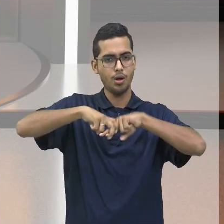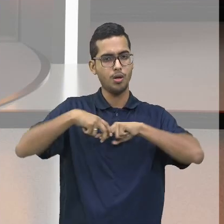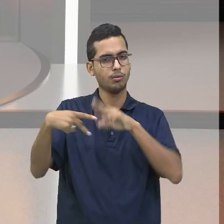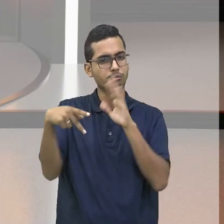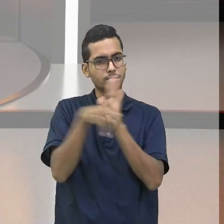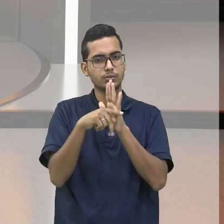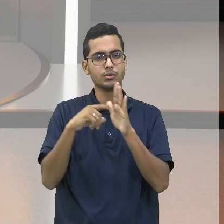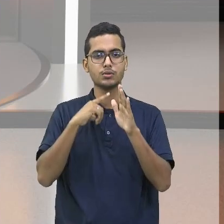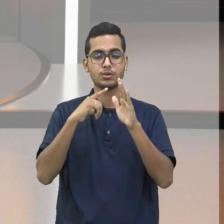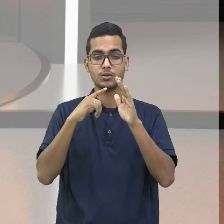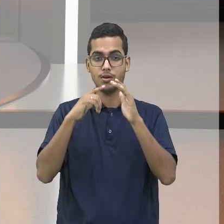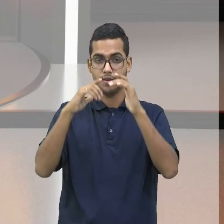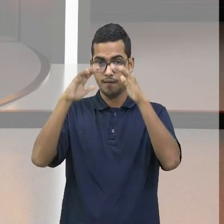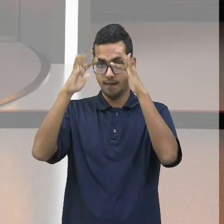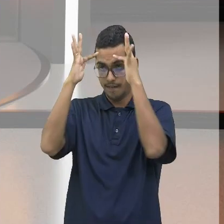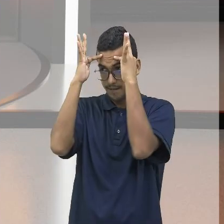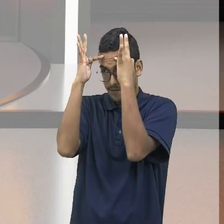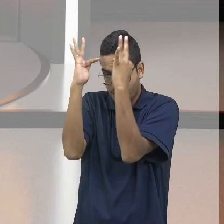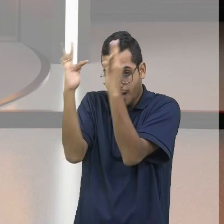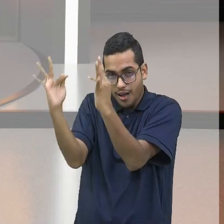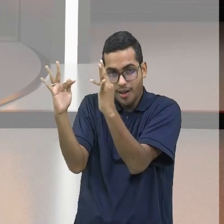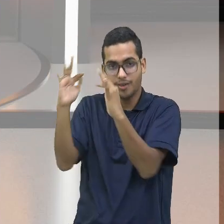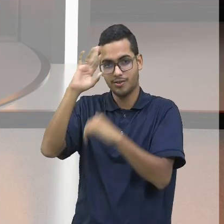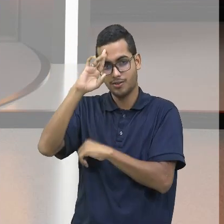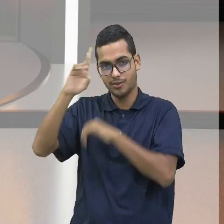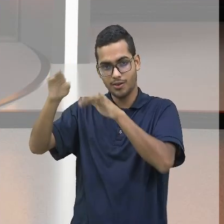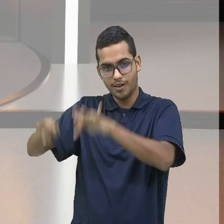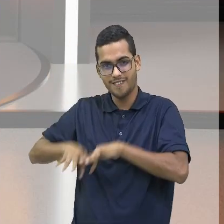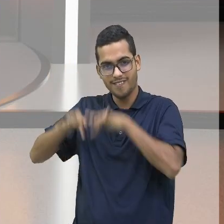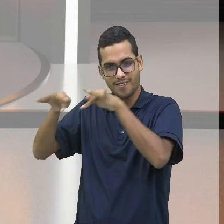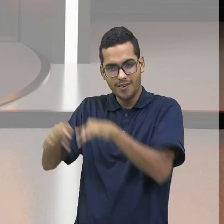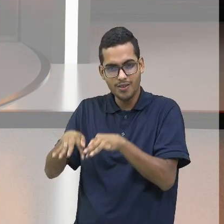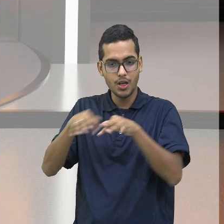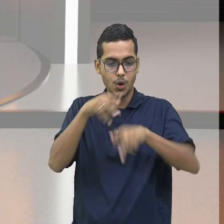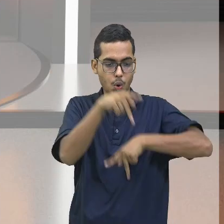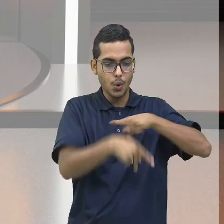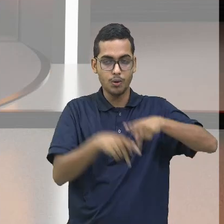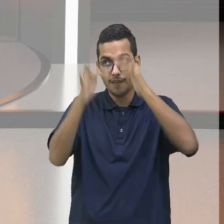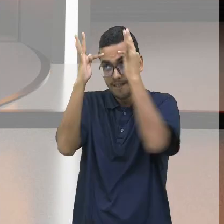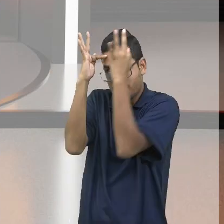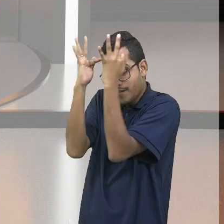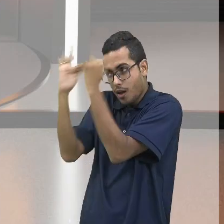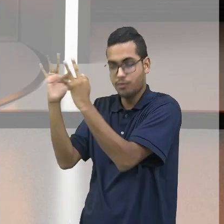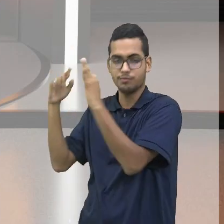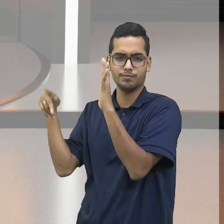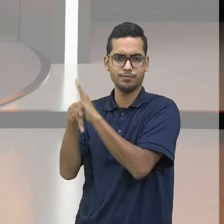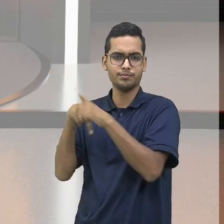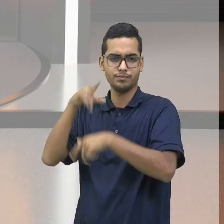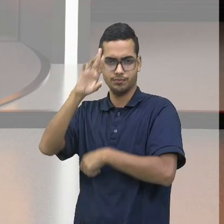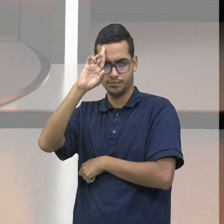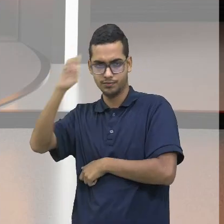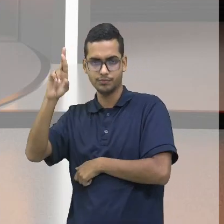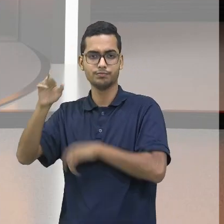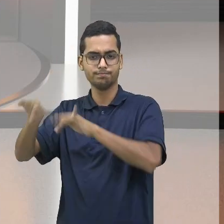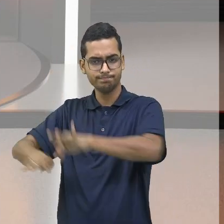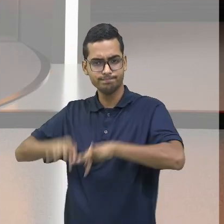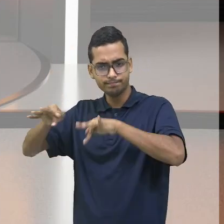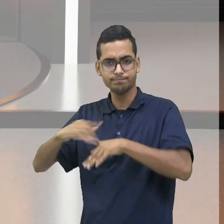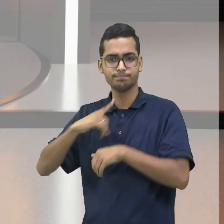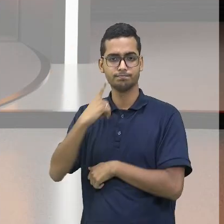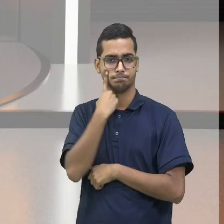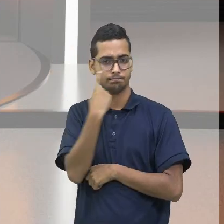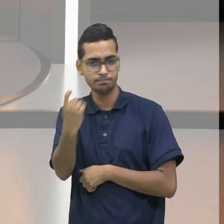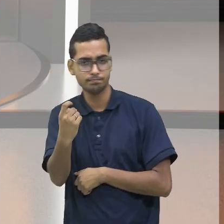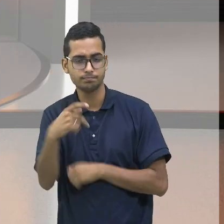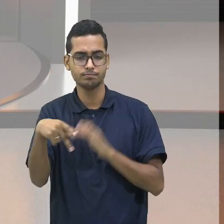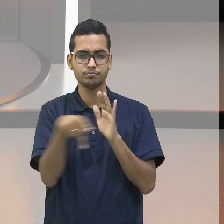lealdade dos senhores feudais ela era mais forte em relação aos seus interesses locais do que a